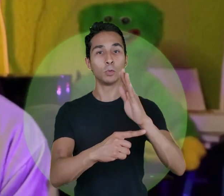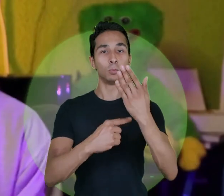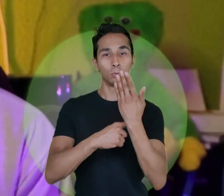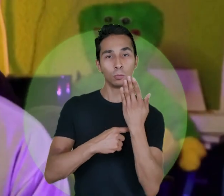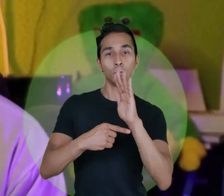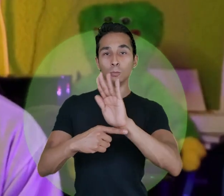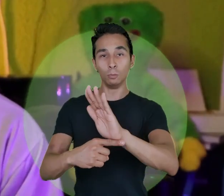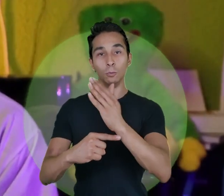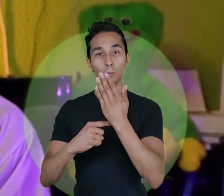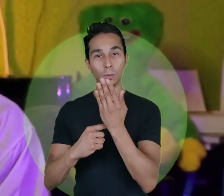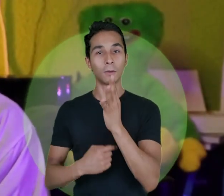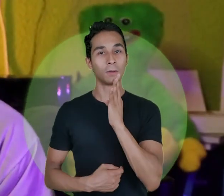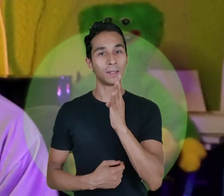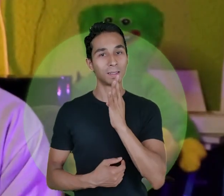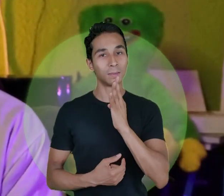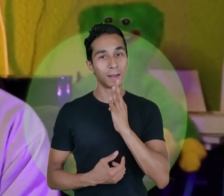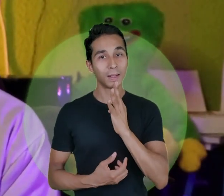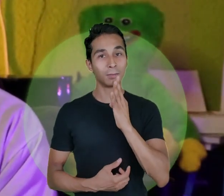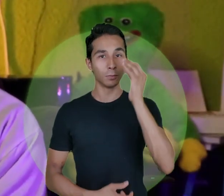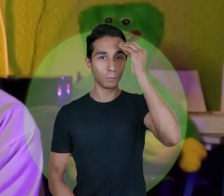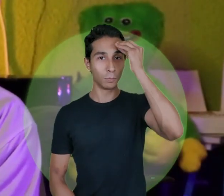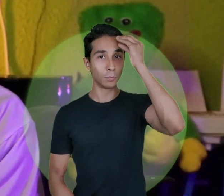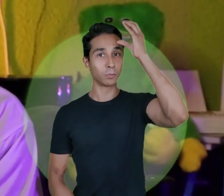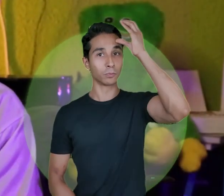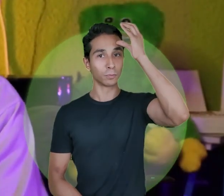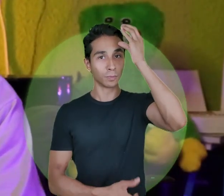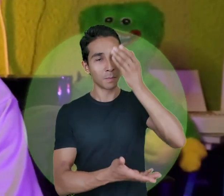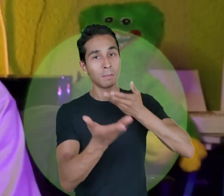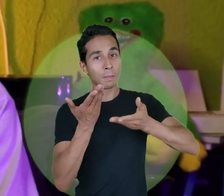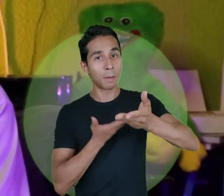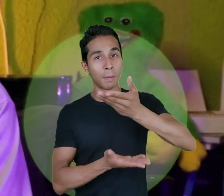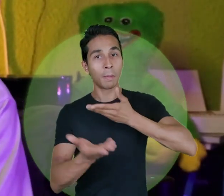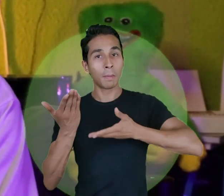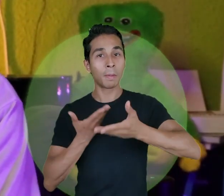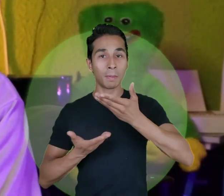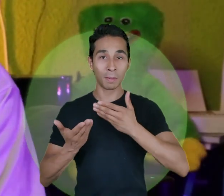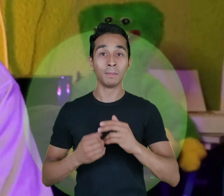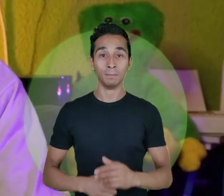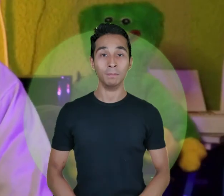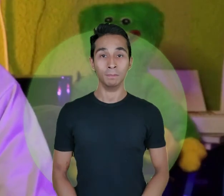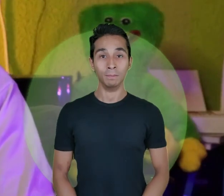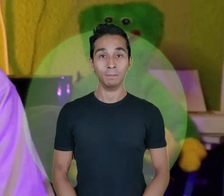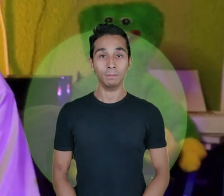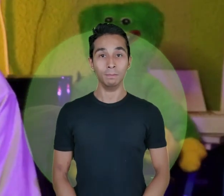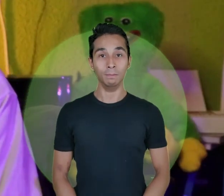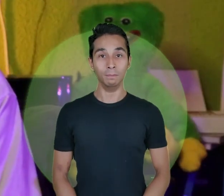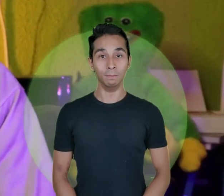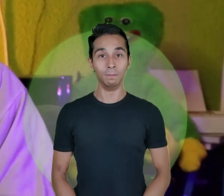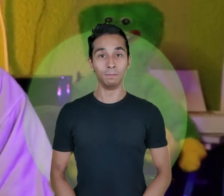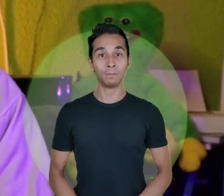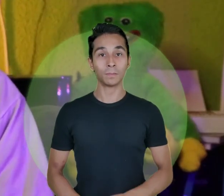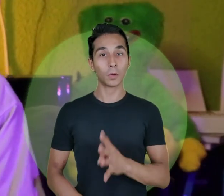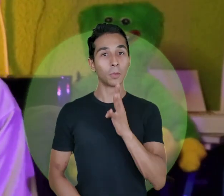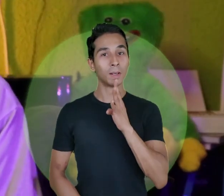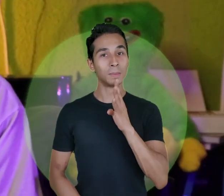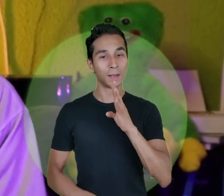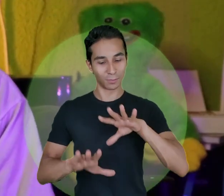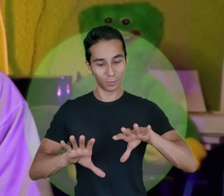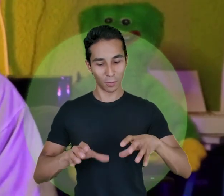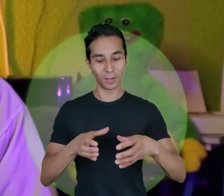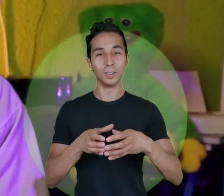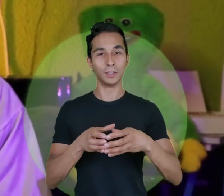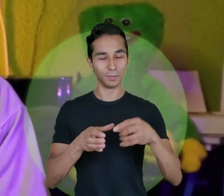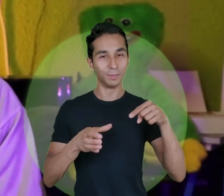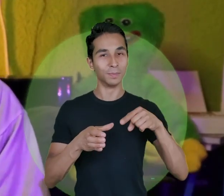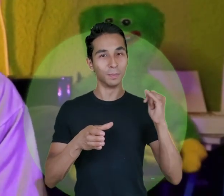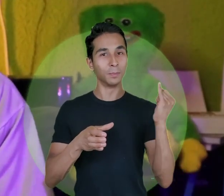e de compartilhamento de conhecimento e saber, porque acho que o conhecimento ele parte muito do coletivo, né, então a gente pode se